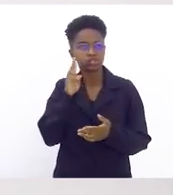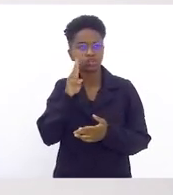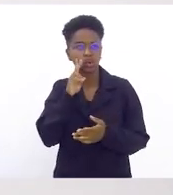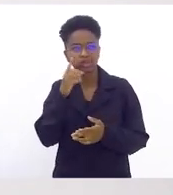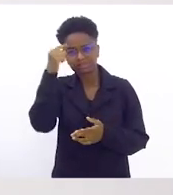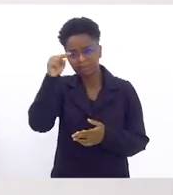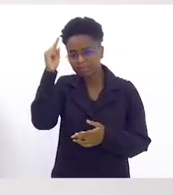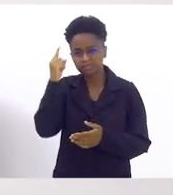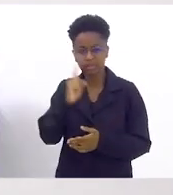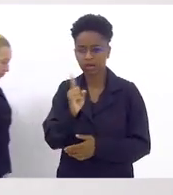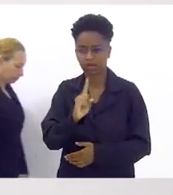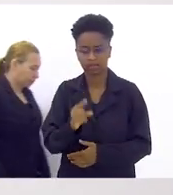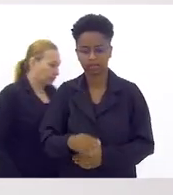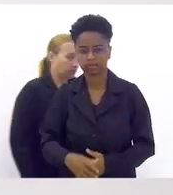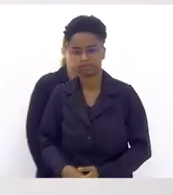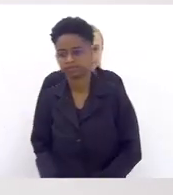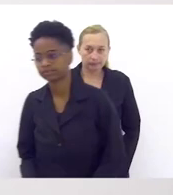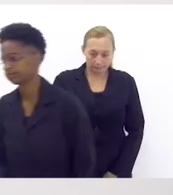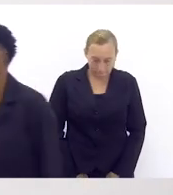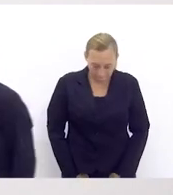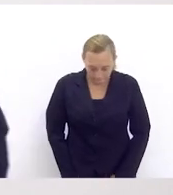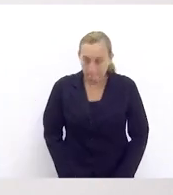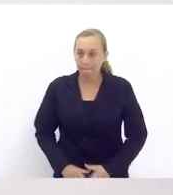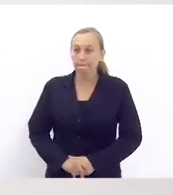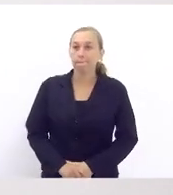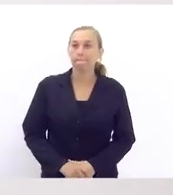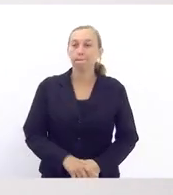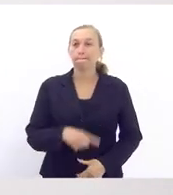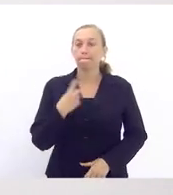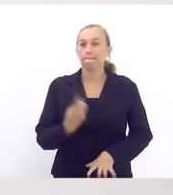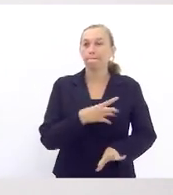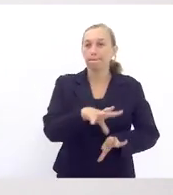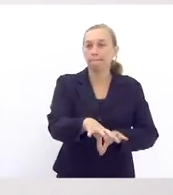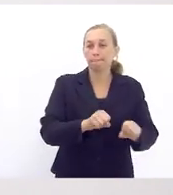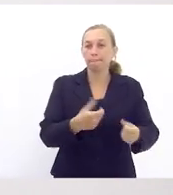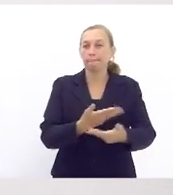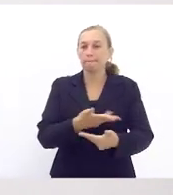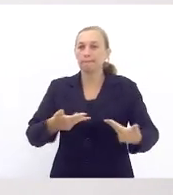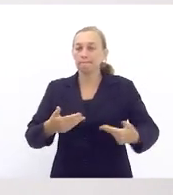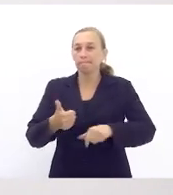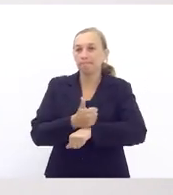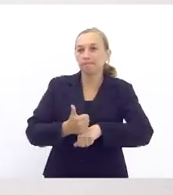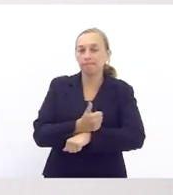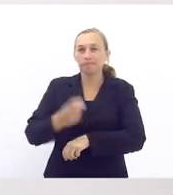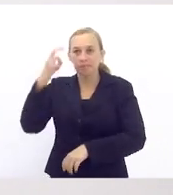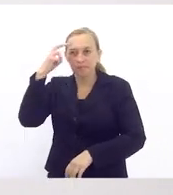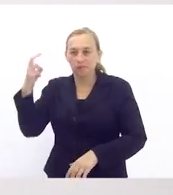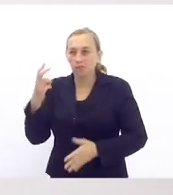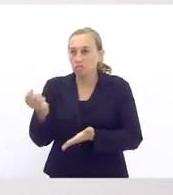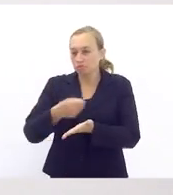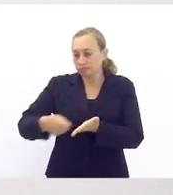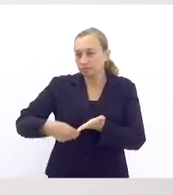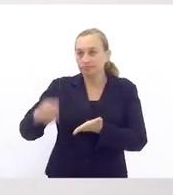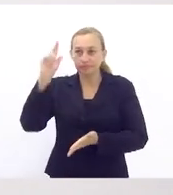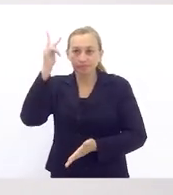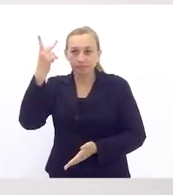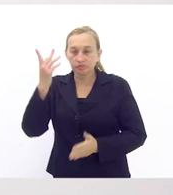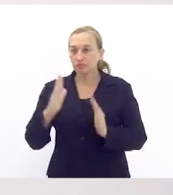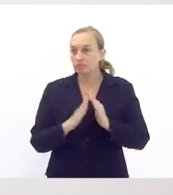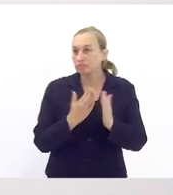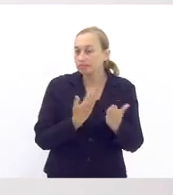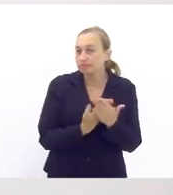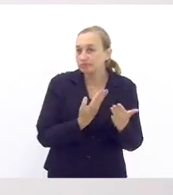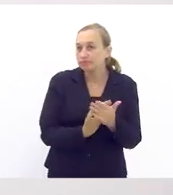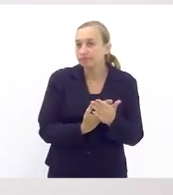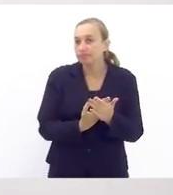só no passado a gente faz história agora no presente nós formamos inúmeros profissionais de cultura que estão escrevendo a história da Martins Pena e do teatro brasileiro